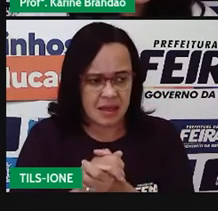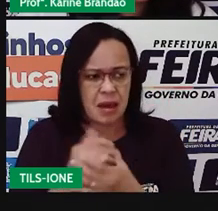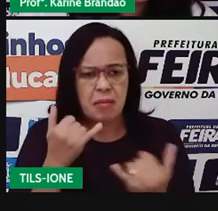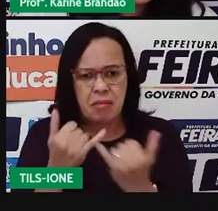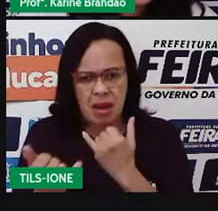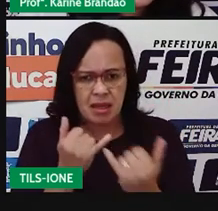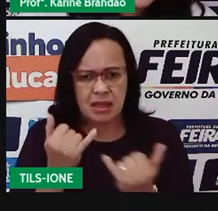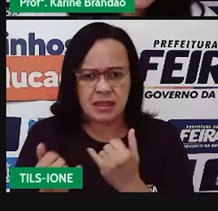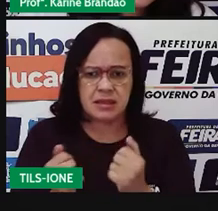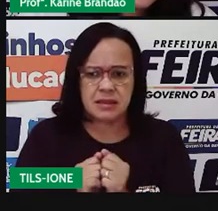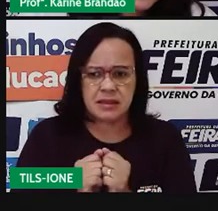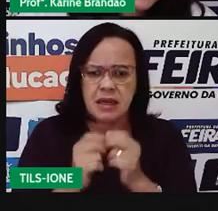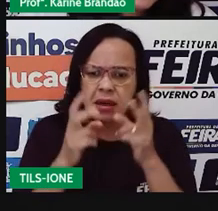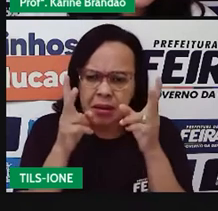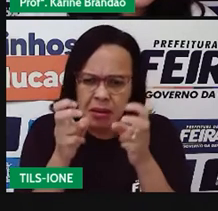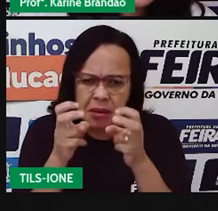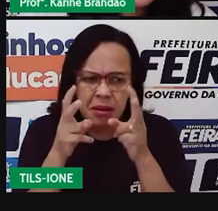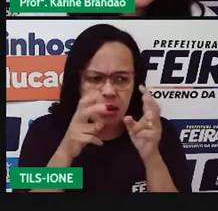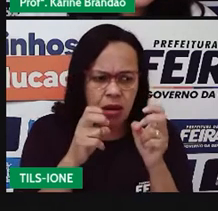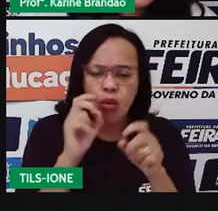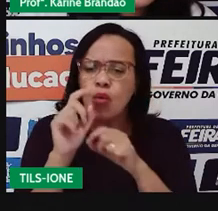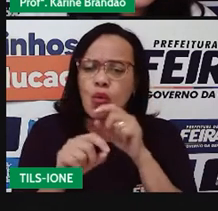E aí a gente vai ver o que que acontece.